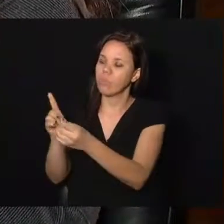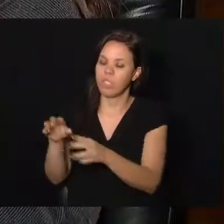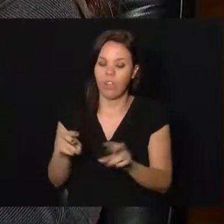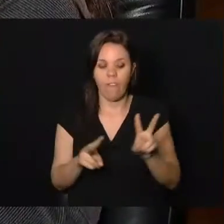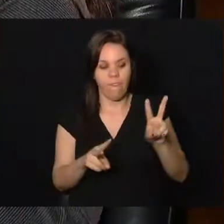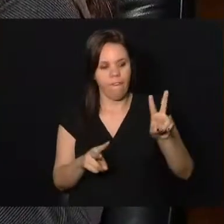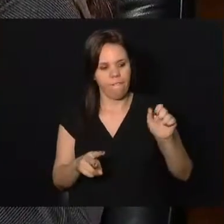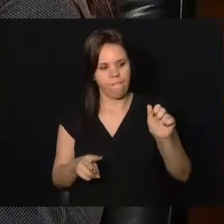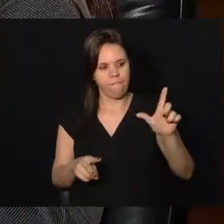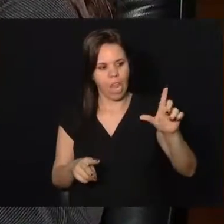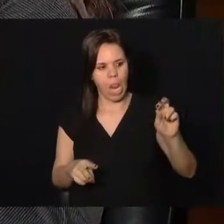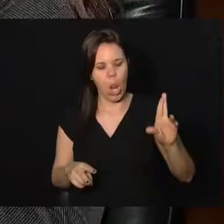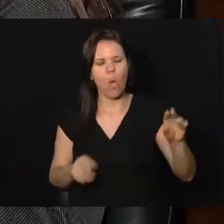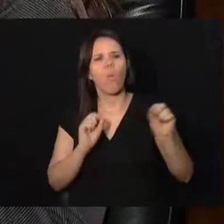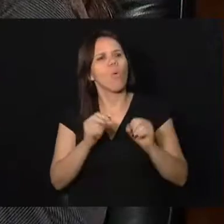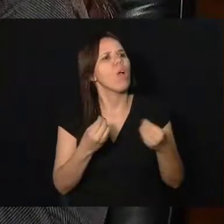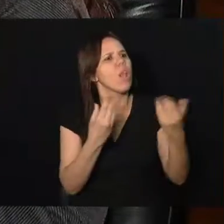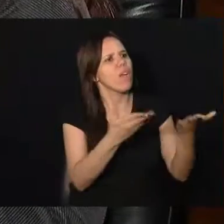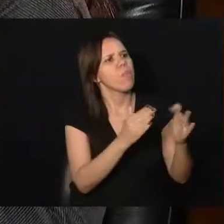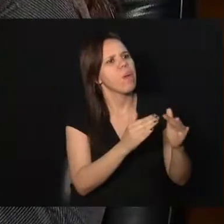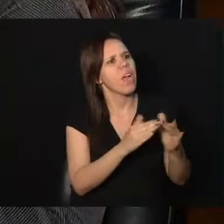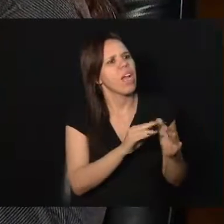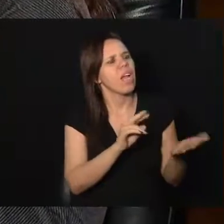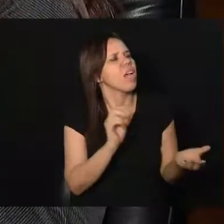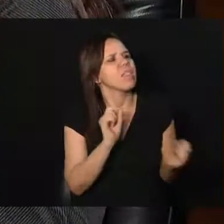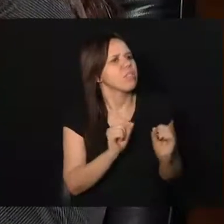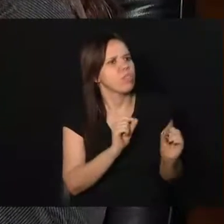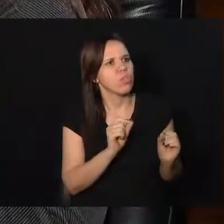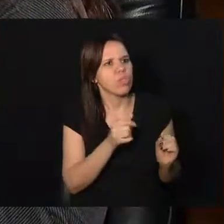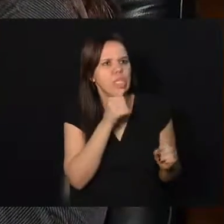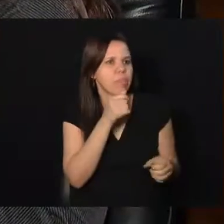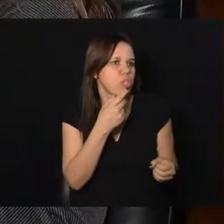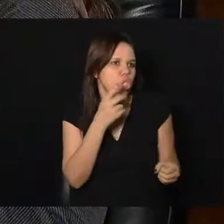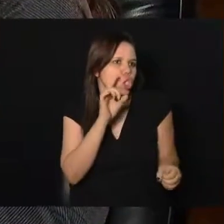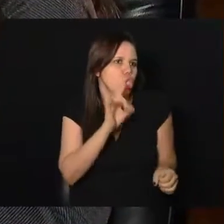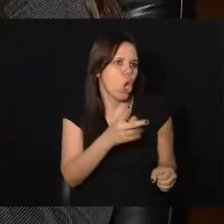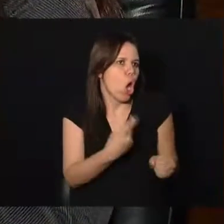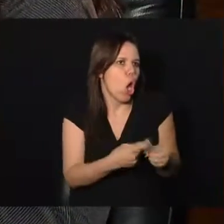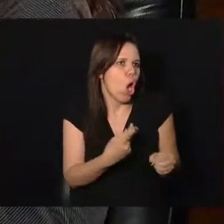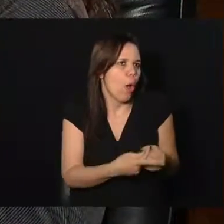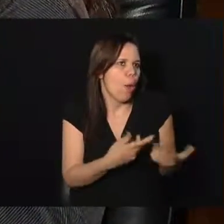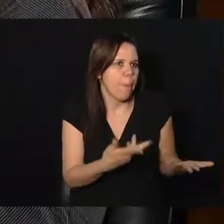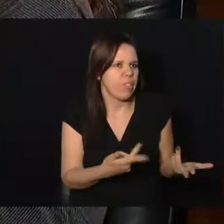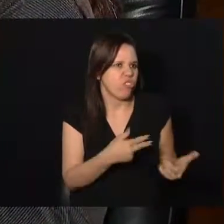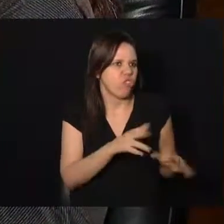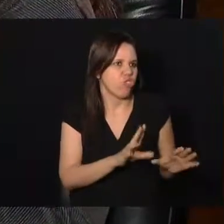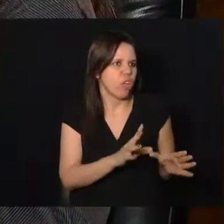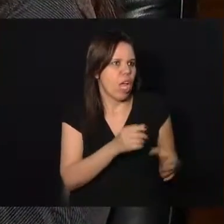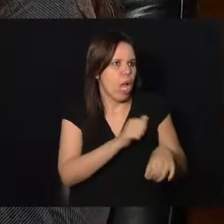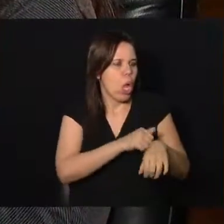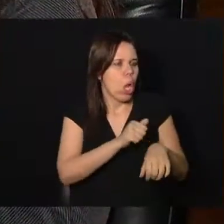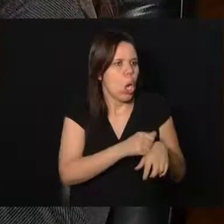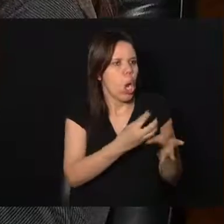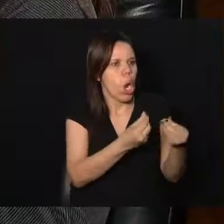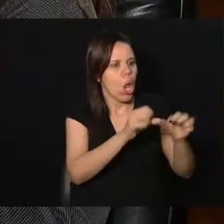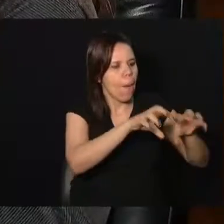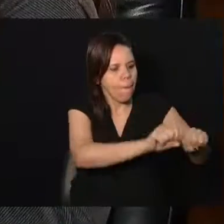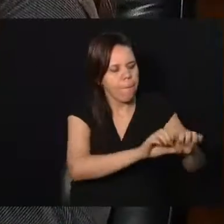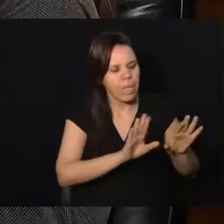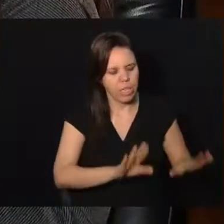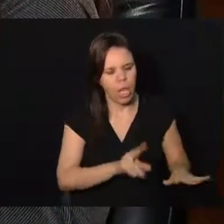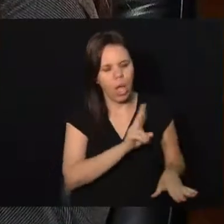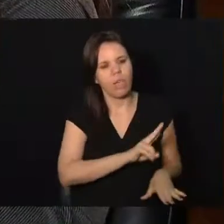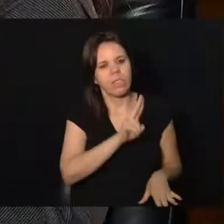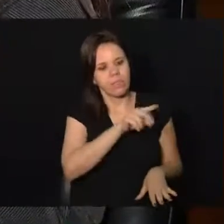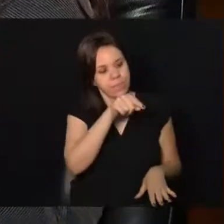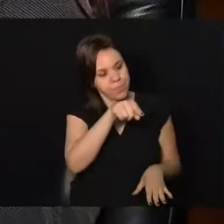eu trago para casa, mas não exatamente um objeto físico. Valor é a utilidade que